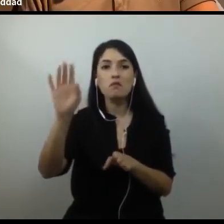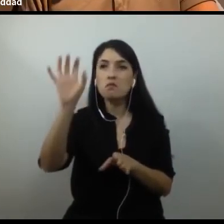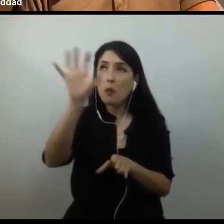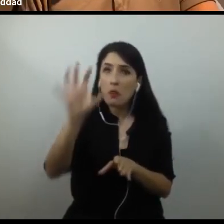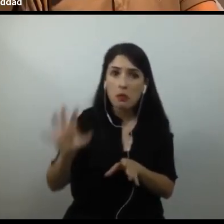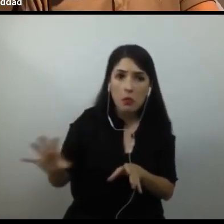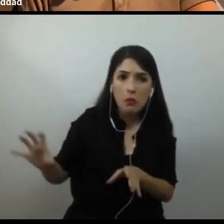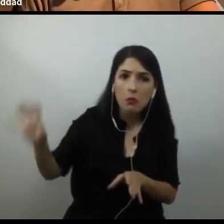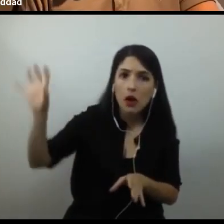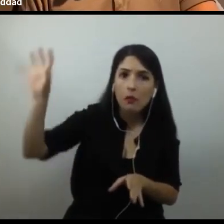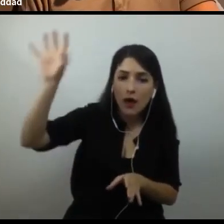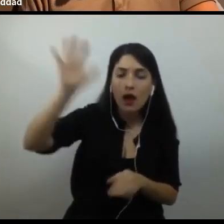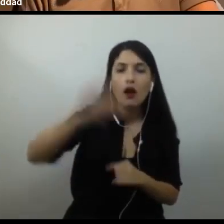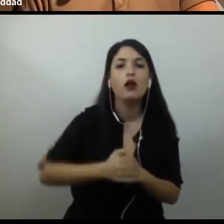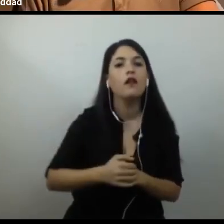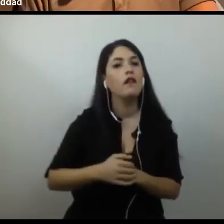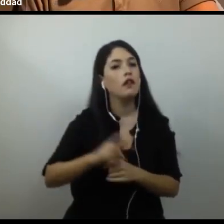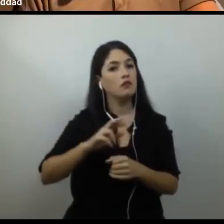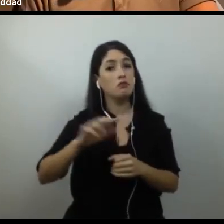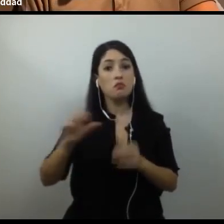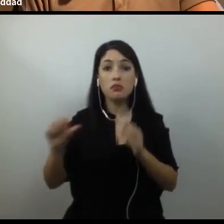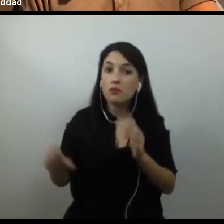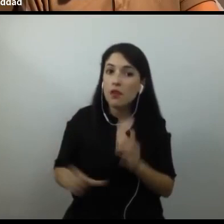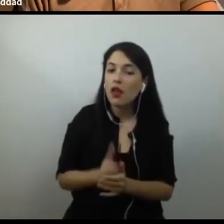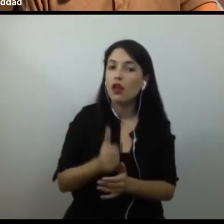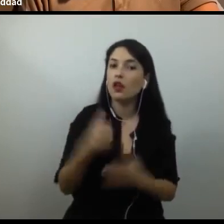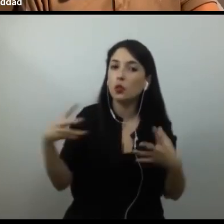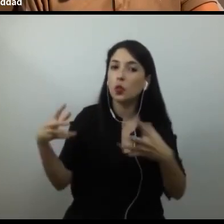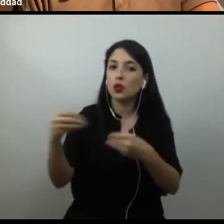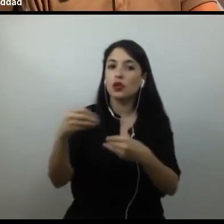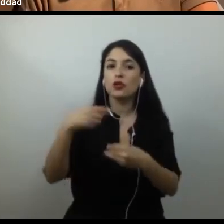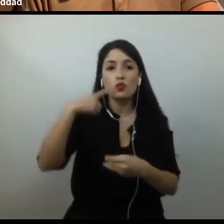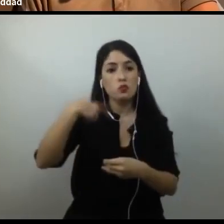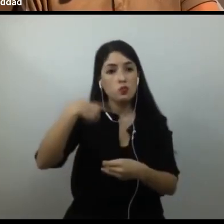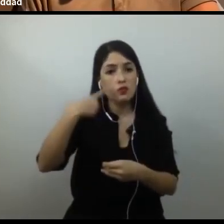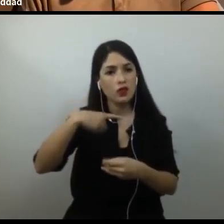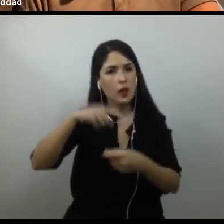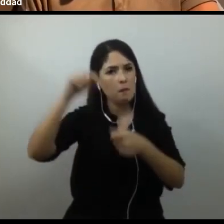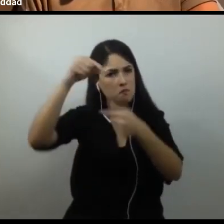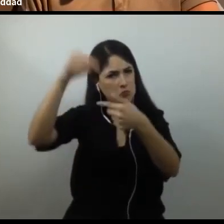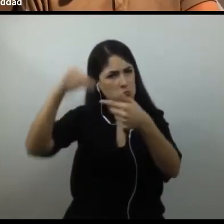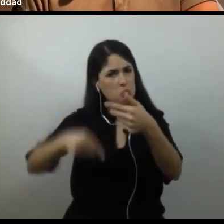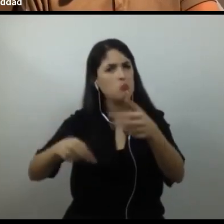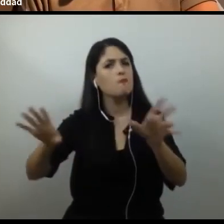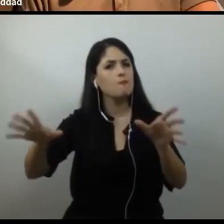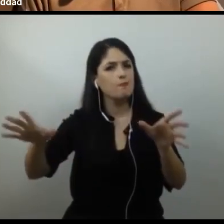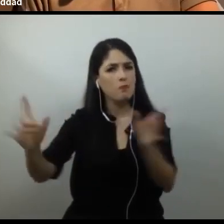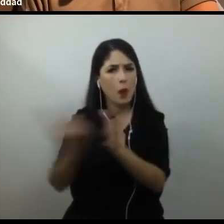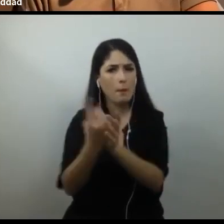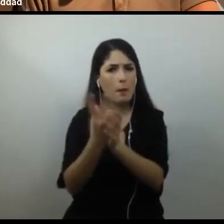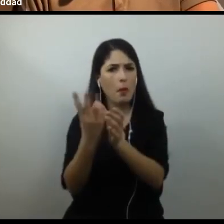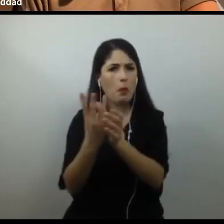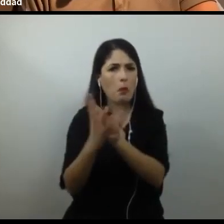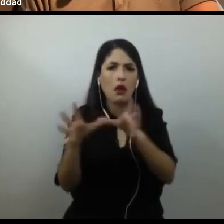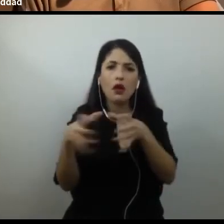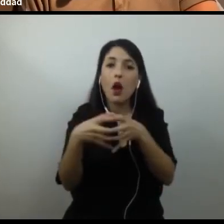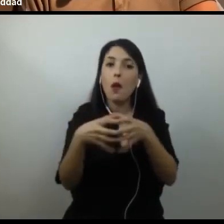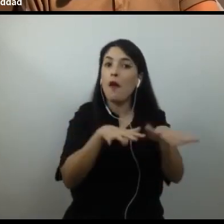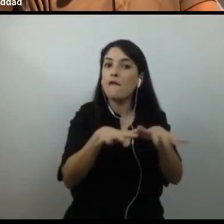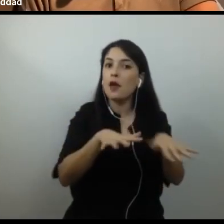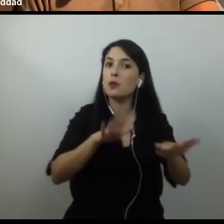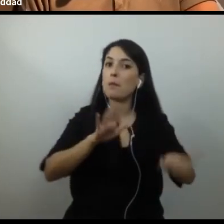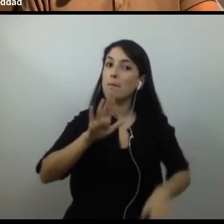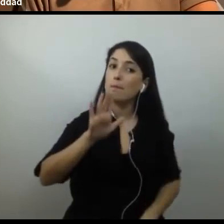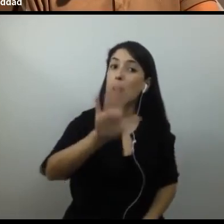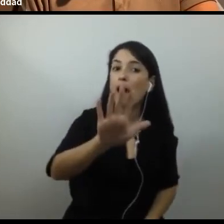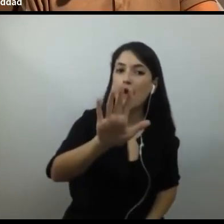as entidades da advocacia, é a primeira vez que todas elas se reuniram, né, para discutir um pouco aquela ampliação do movimento Basta e tudo mais. Então, eu queria te